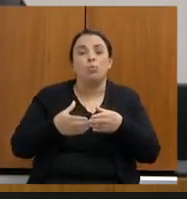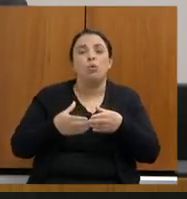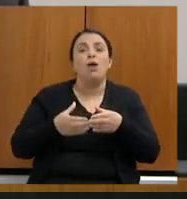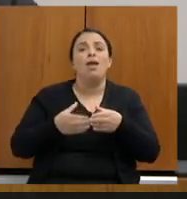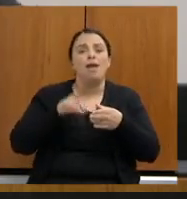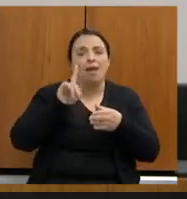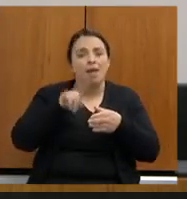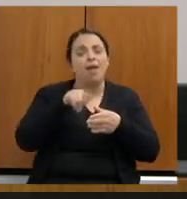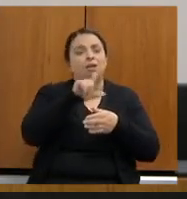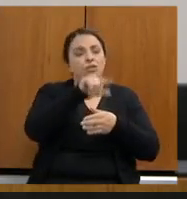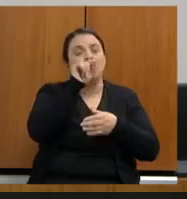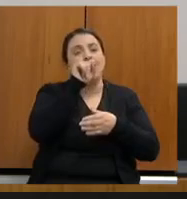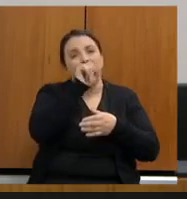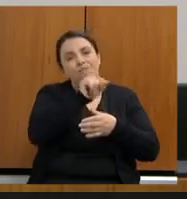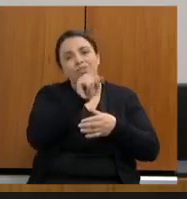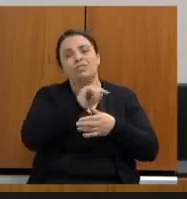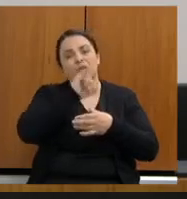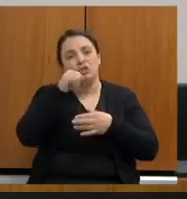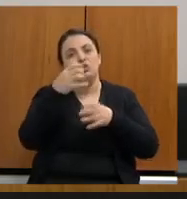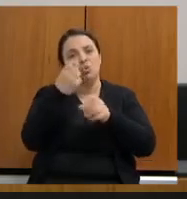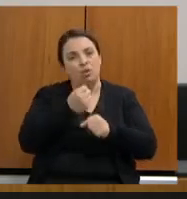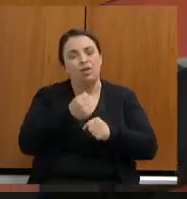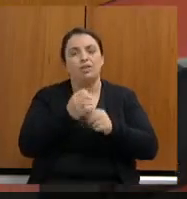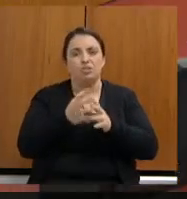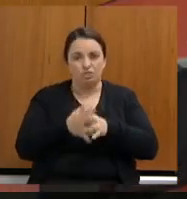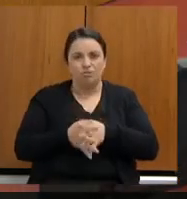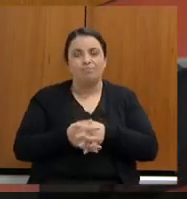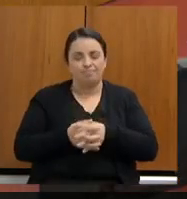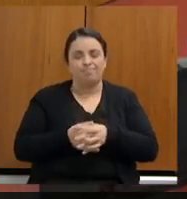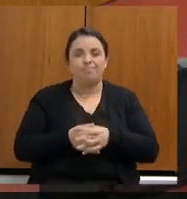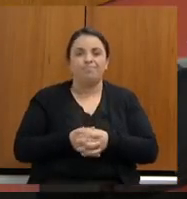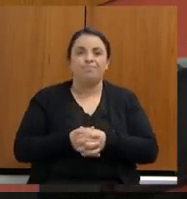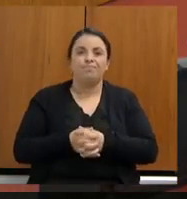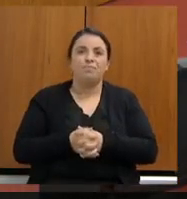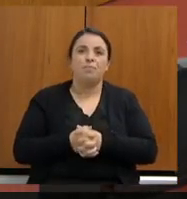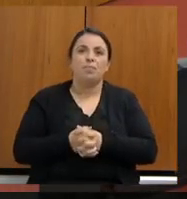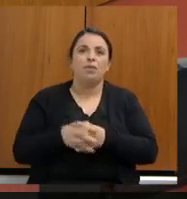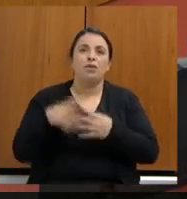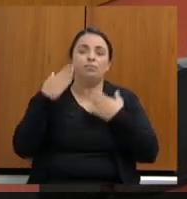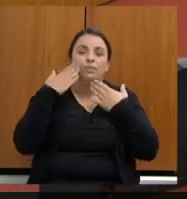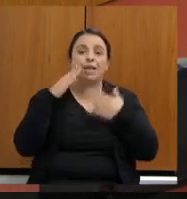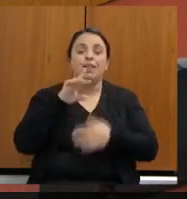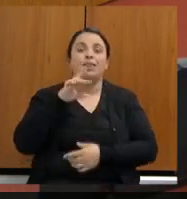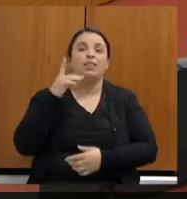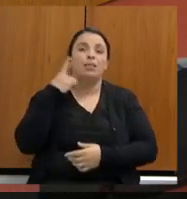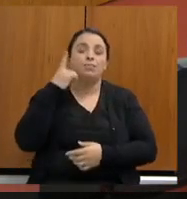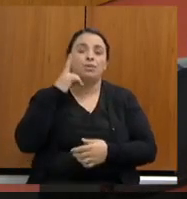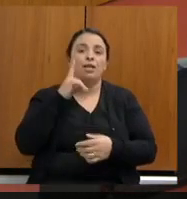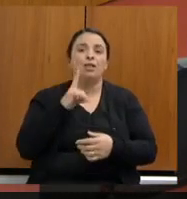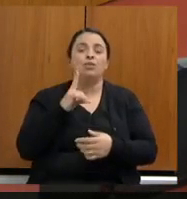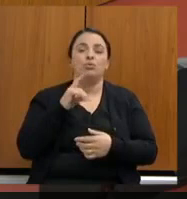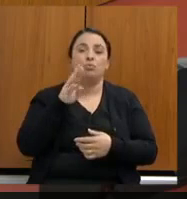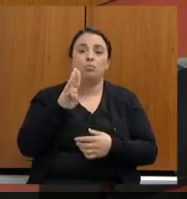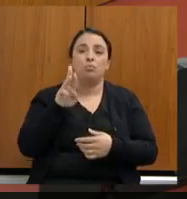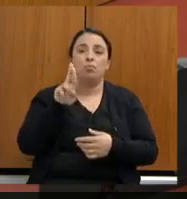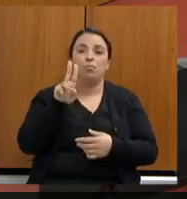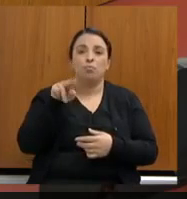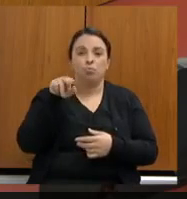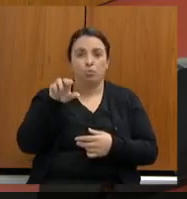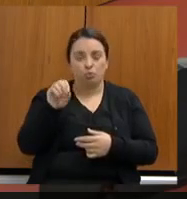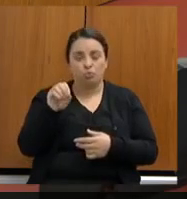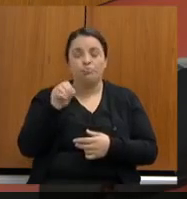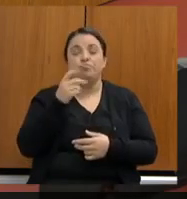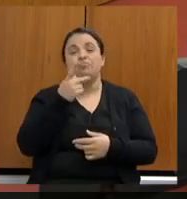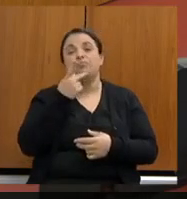não ser vossa excelência aqui na comissão da água Deputado negro também gostaria de fazer uso da palavra primeiro dizer